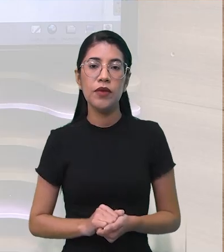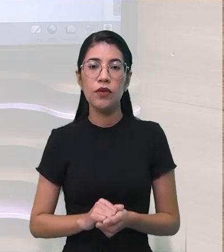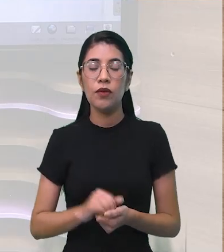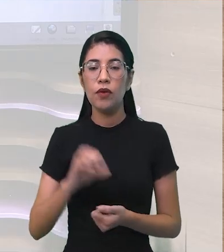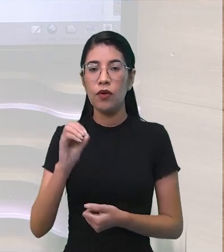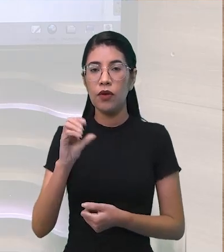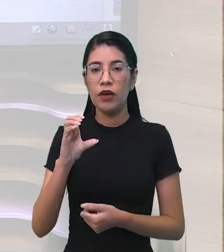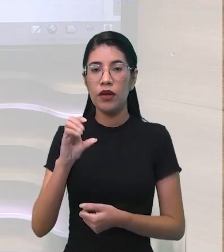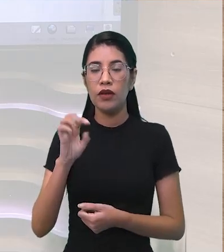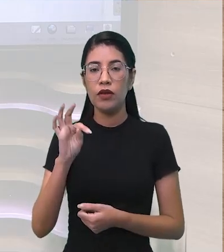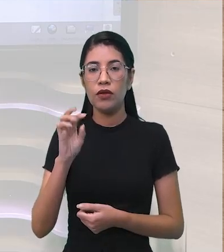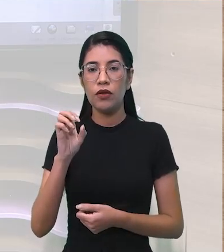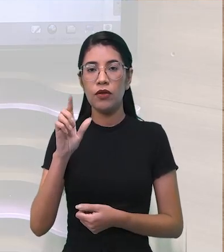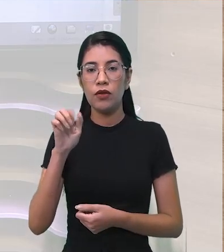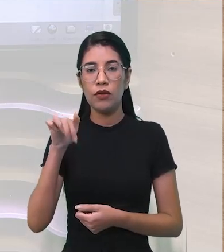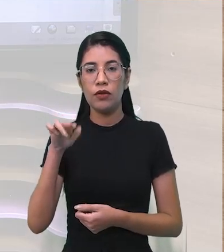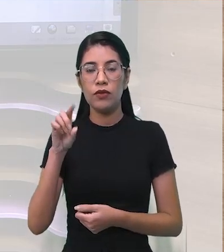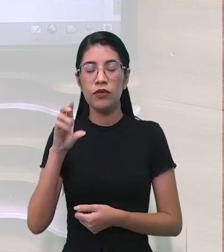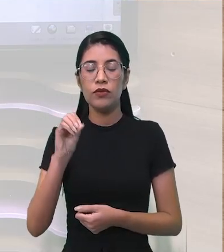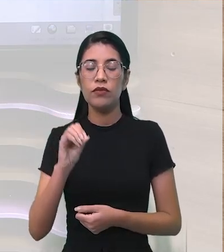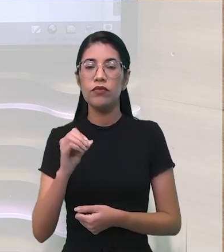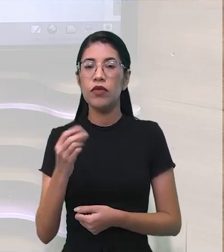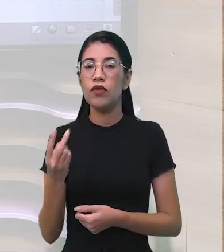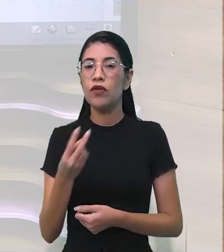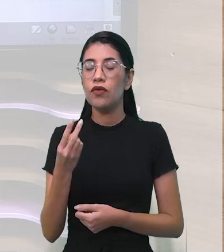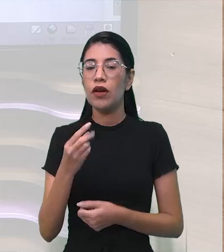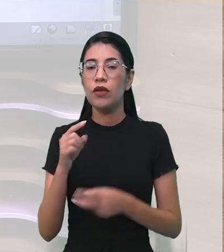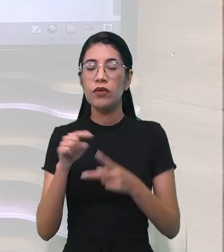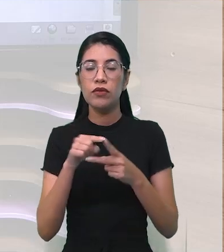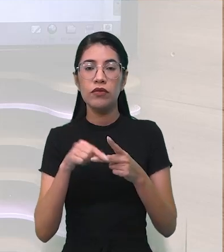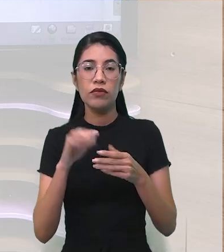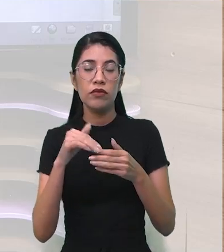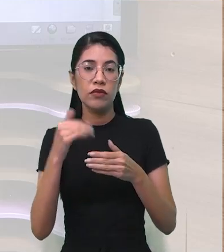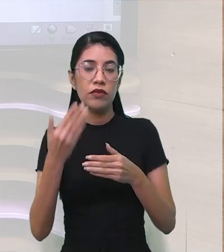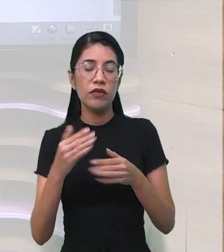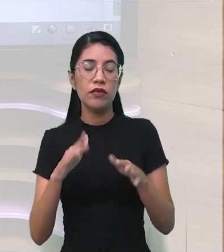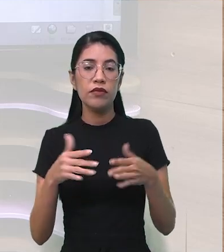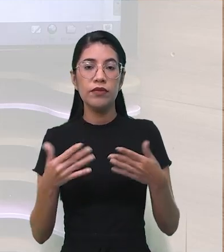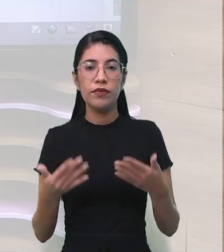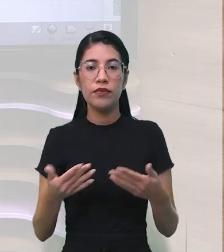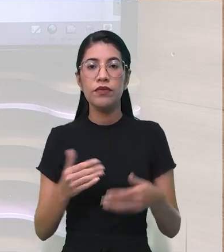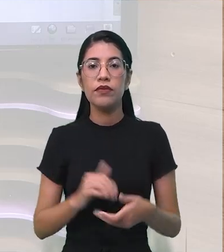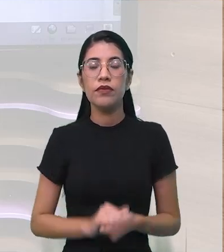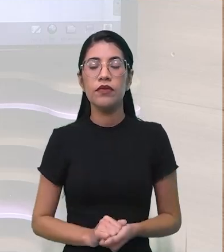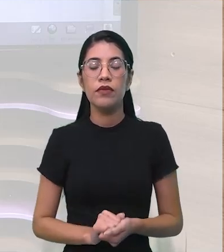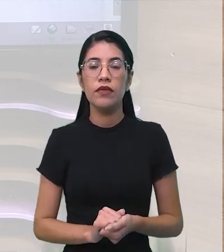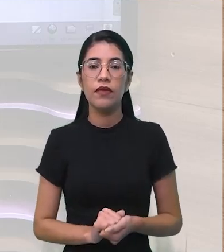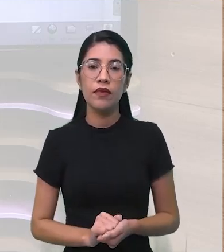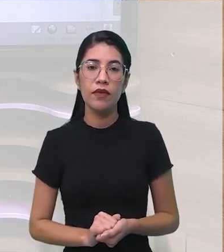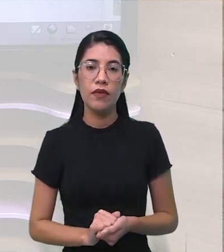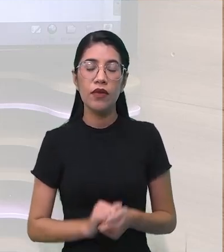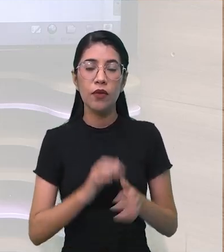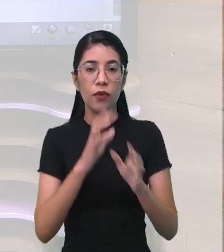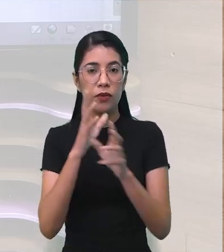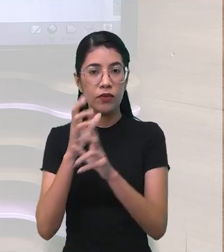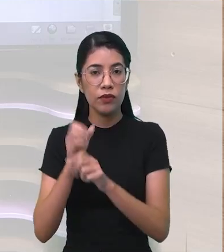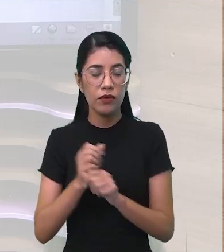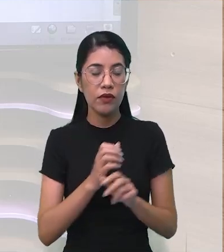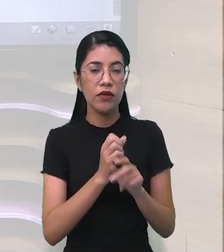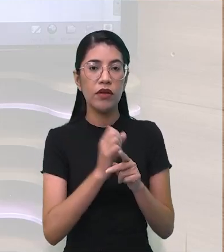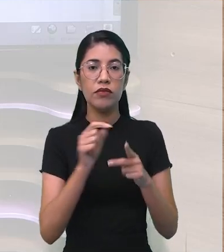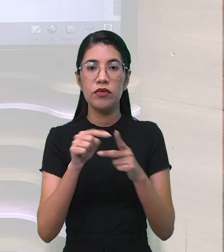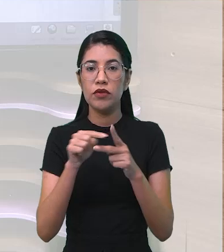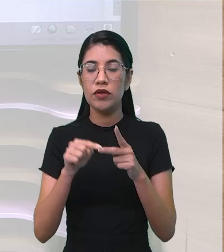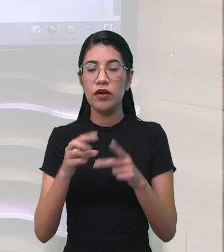octógono, qual seria, então, a medida do ângulo externo de um octógono? Então, você pegaria o total, a soma de